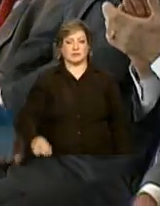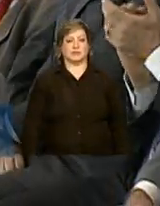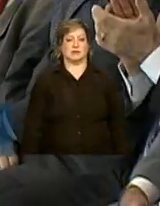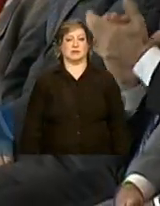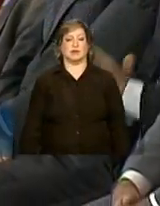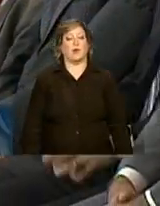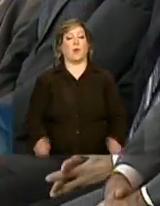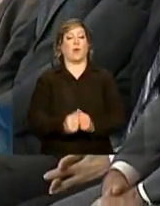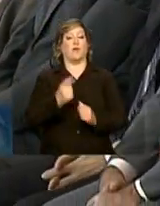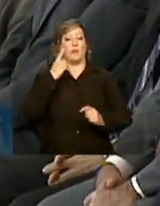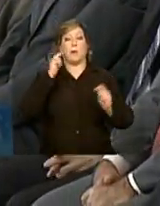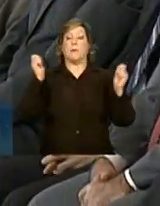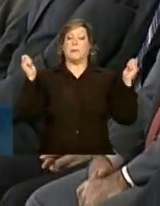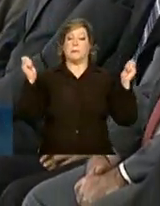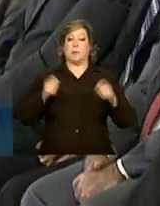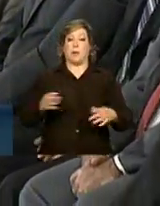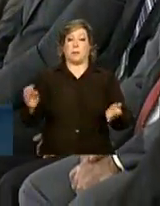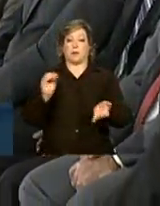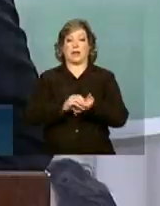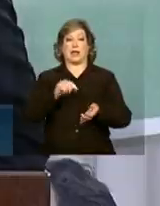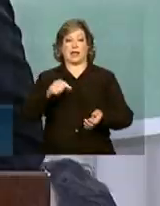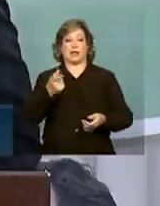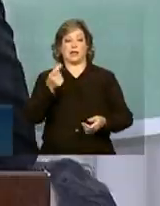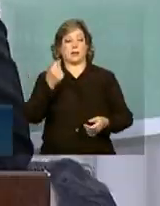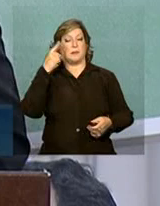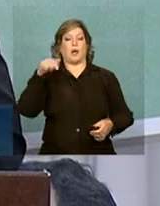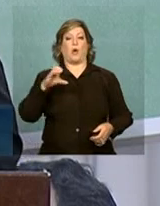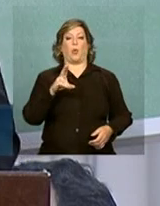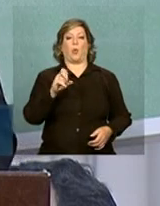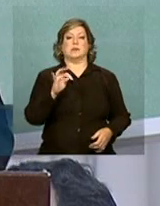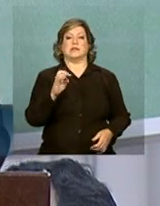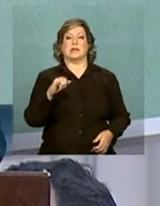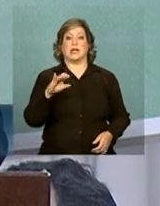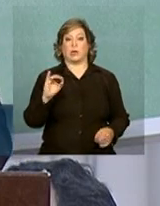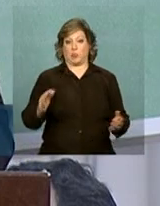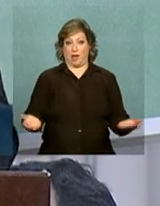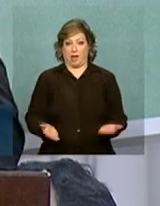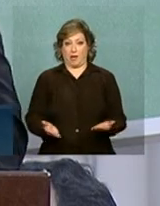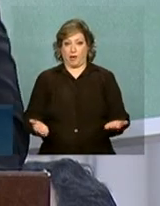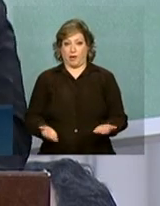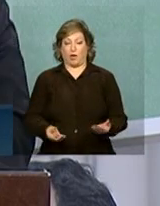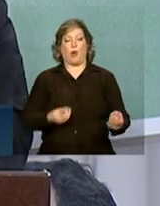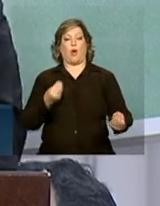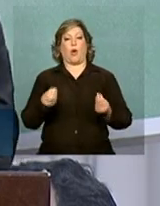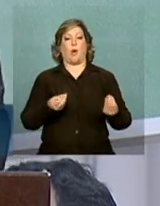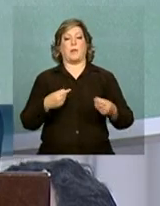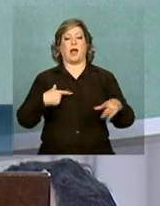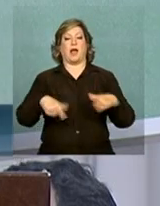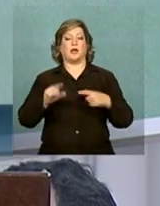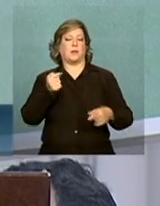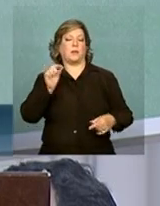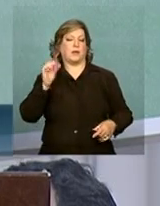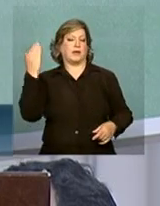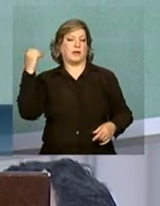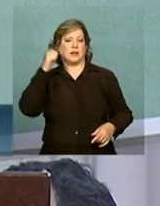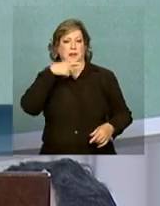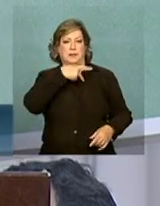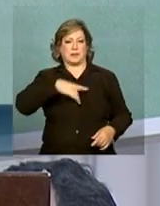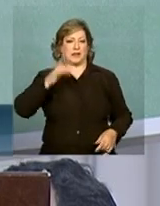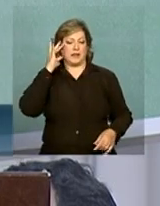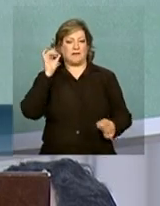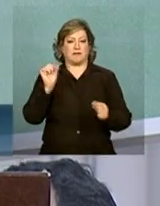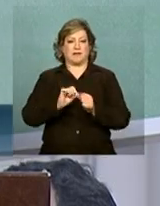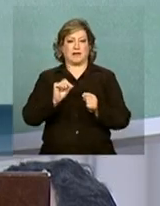e sobretudo com a possibilidade de colocar esses recursos para custeio agora, como ações recentes que a presidenta fez da sanção